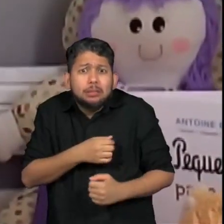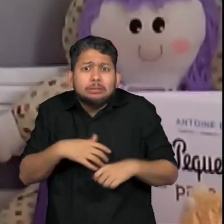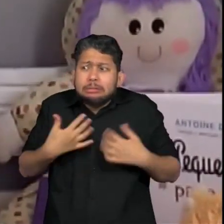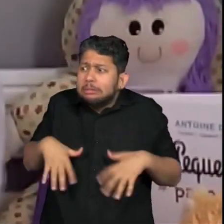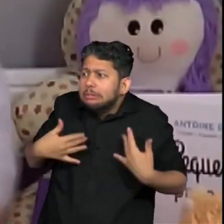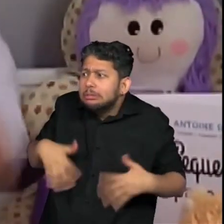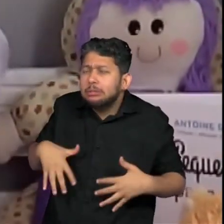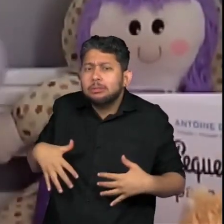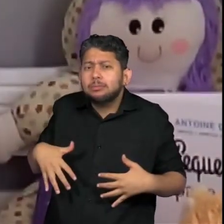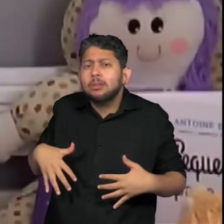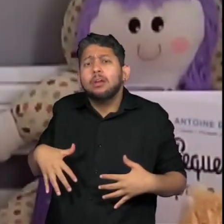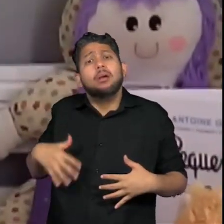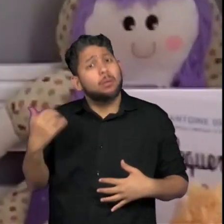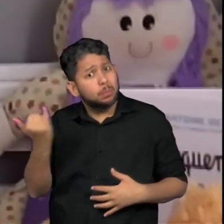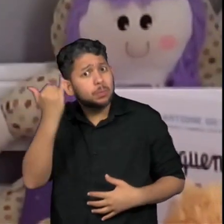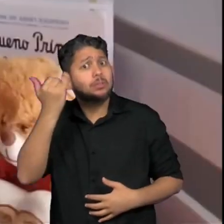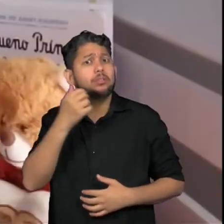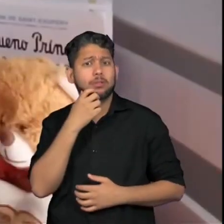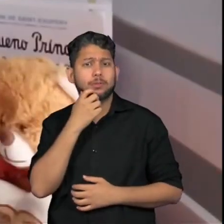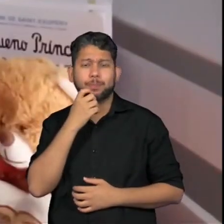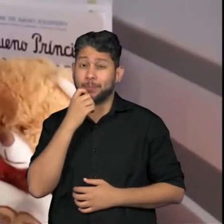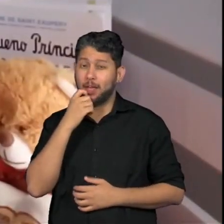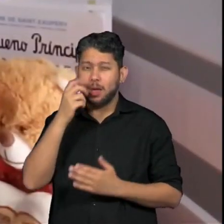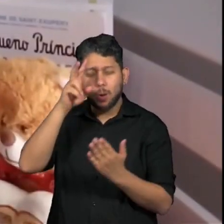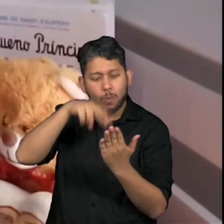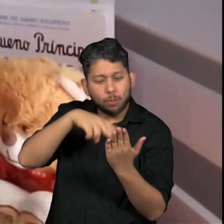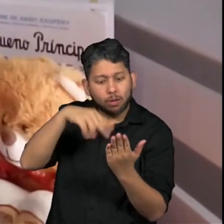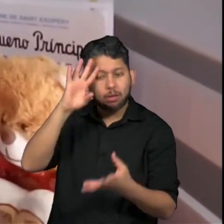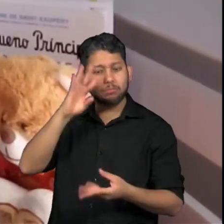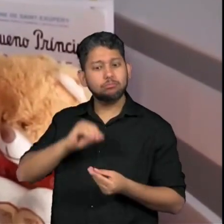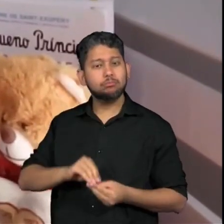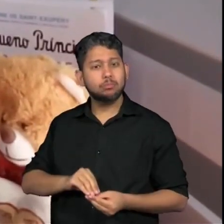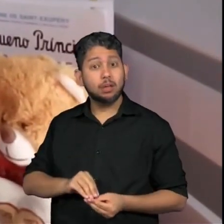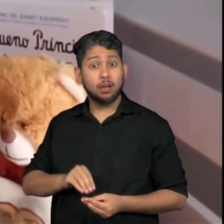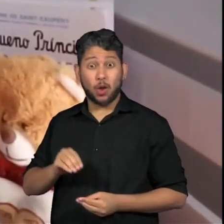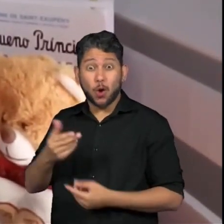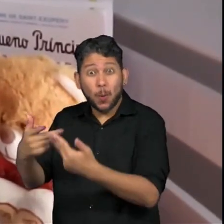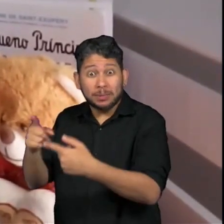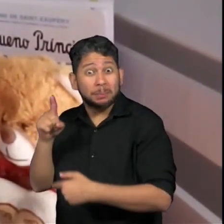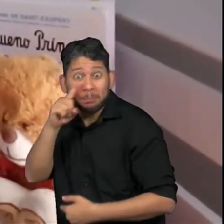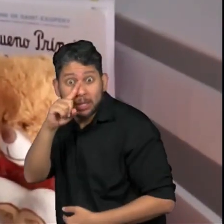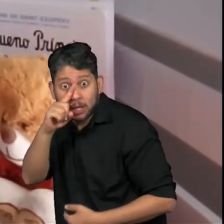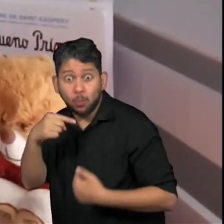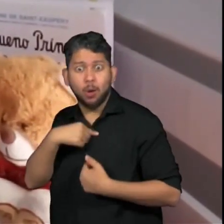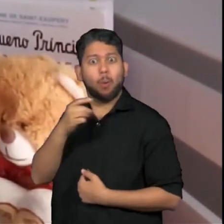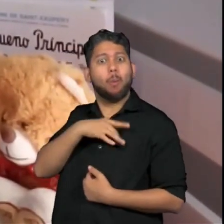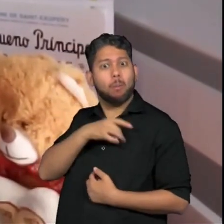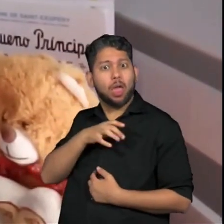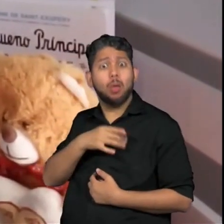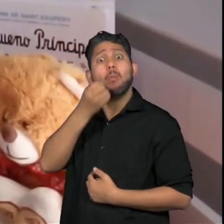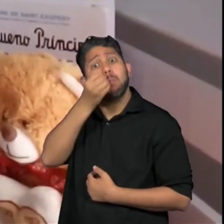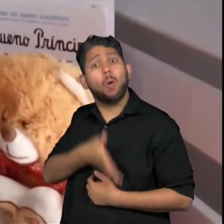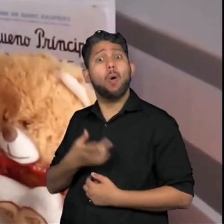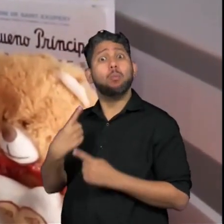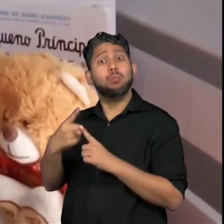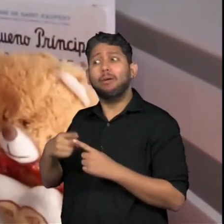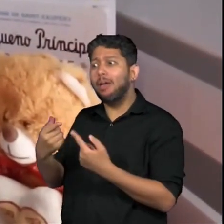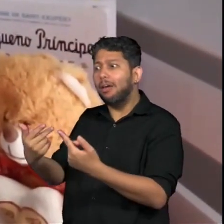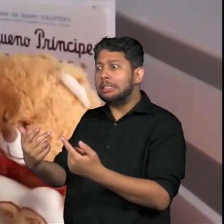se sente quando tem medo. E às vezes é bom ter medo, porque daí a gente evita